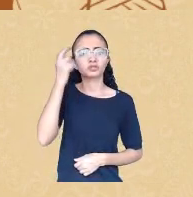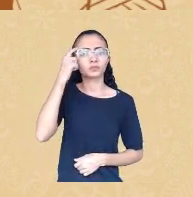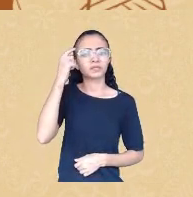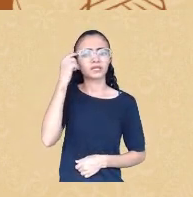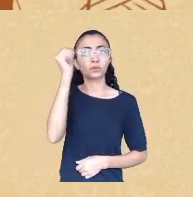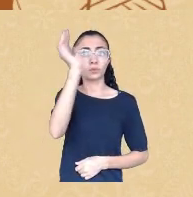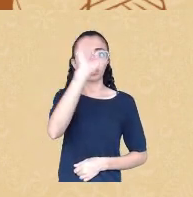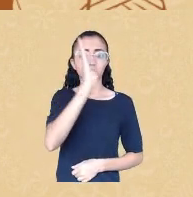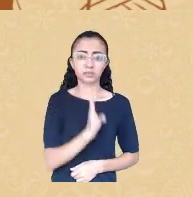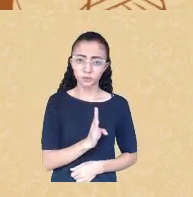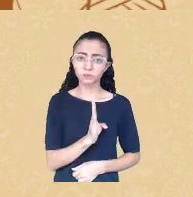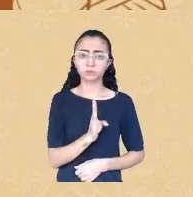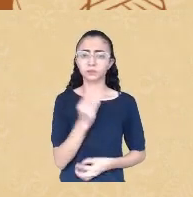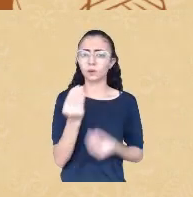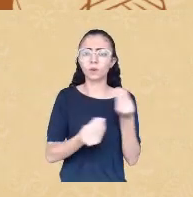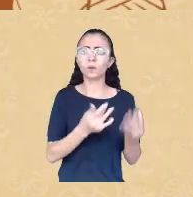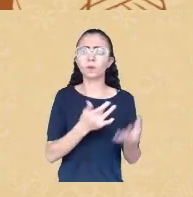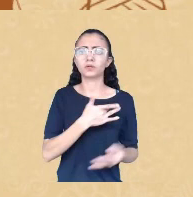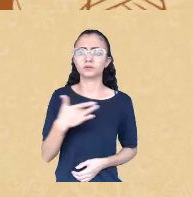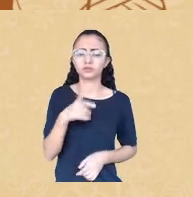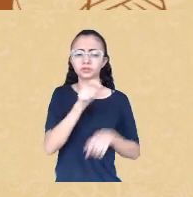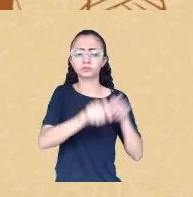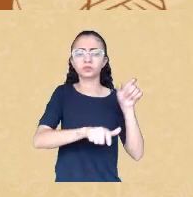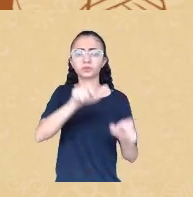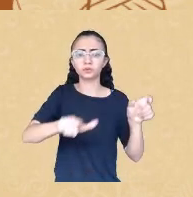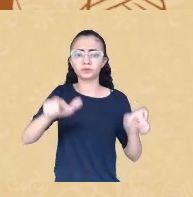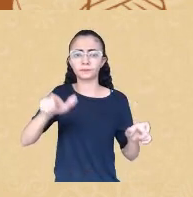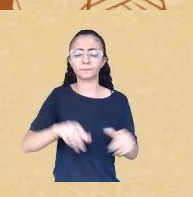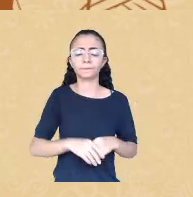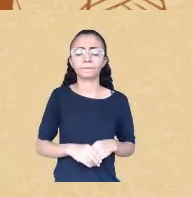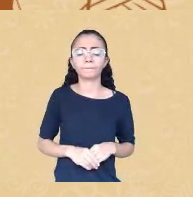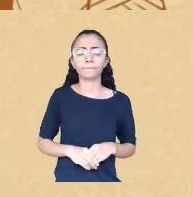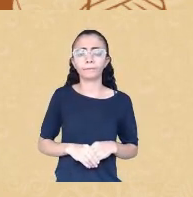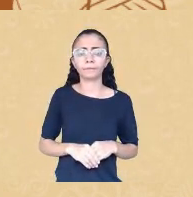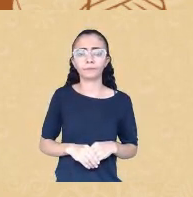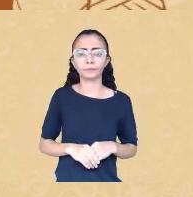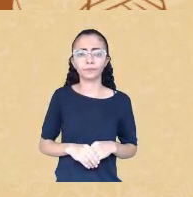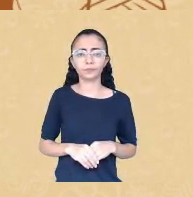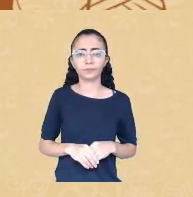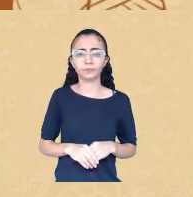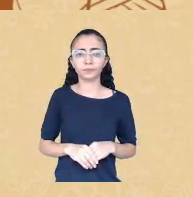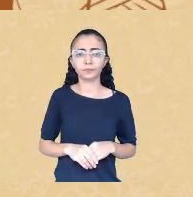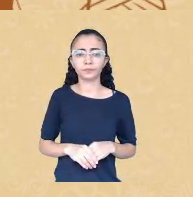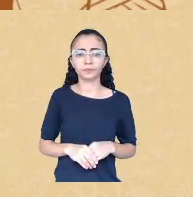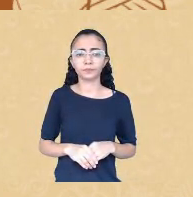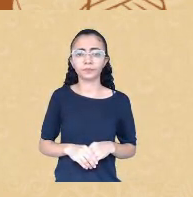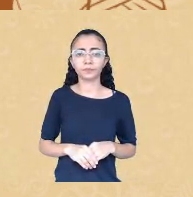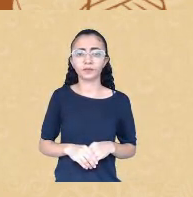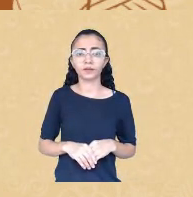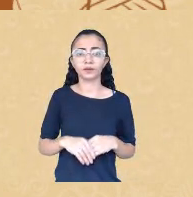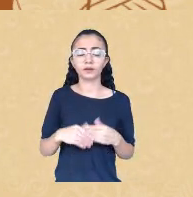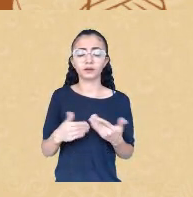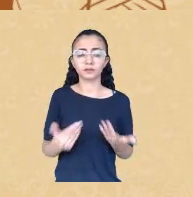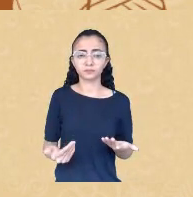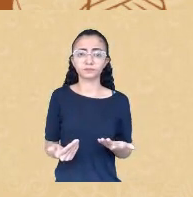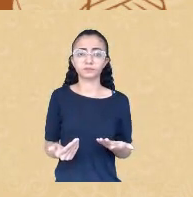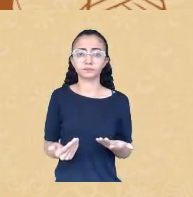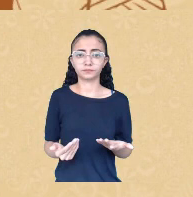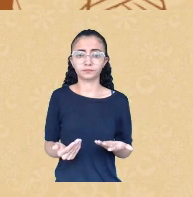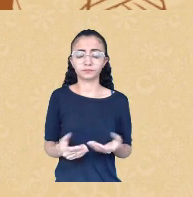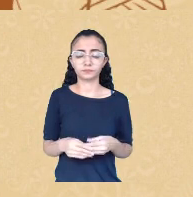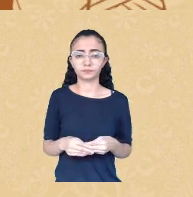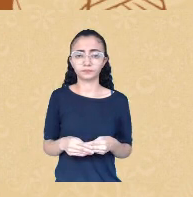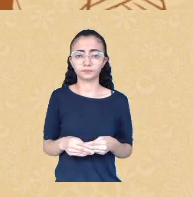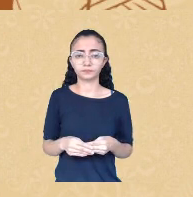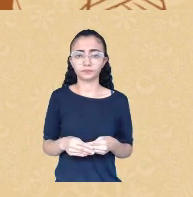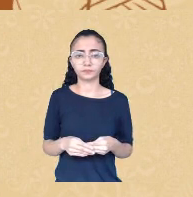médico que pensa a saúde no Brasil, particularmente